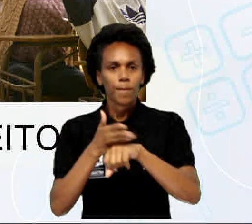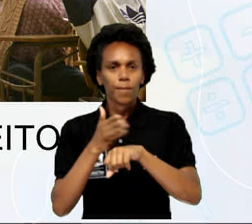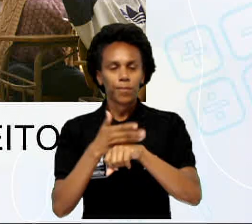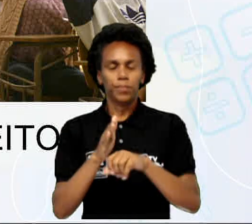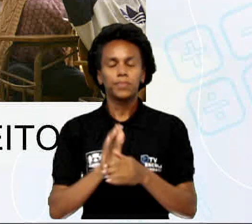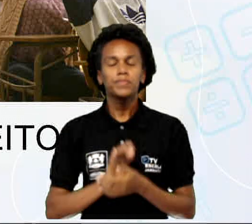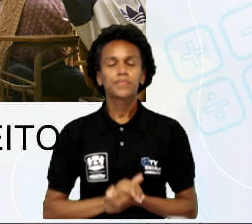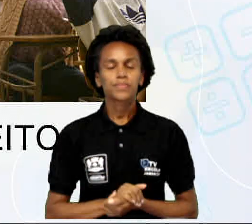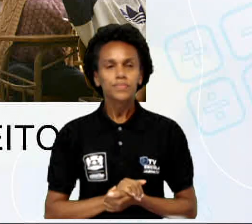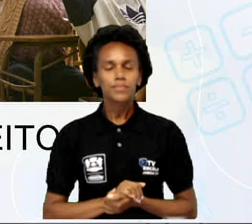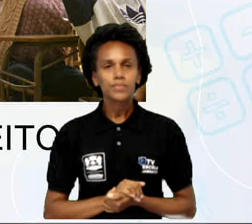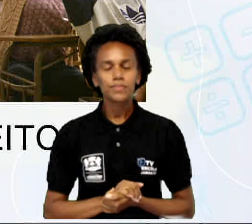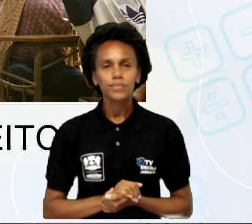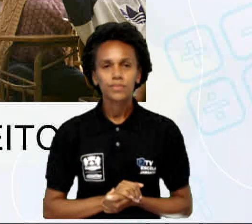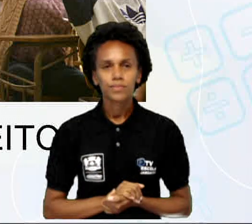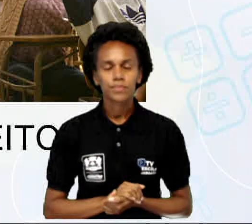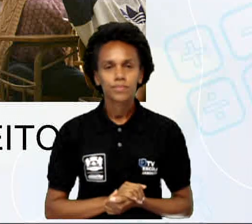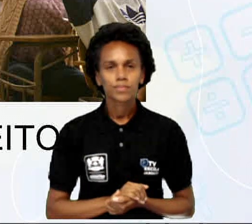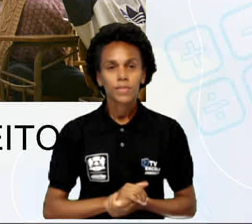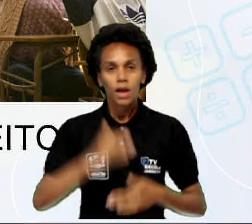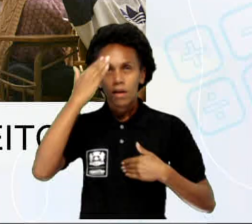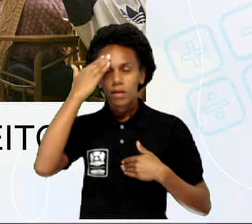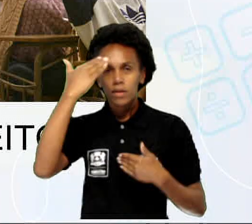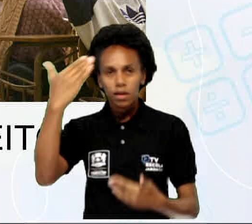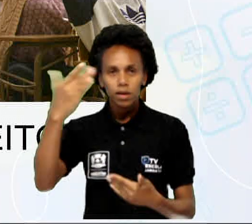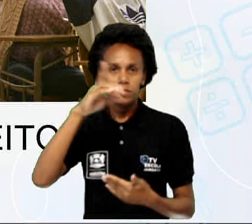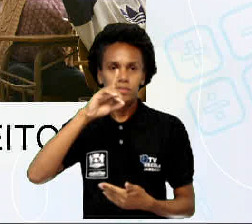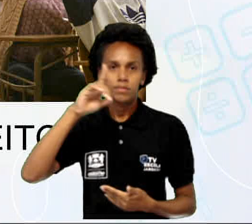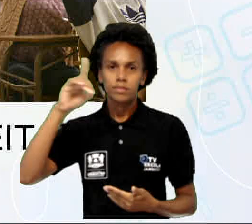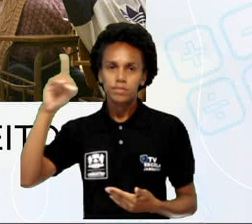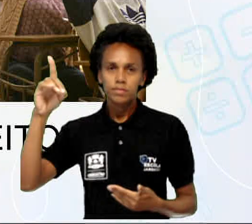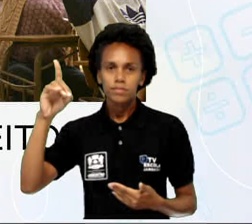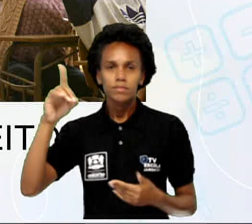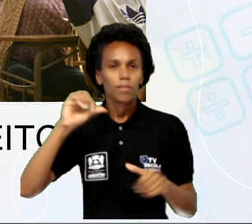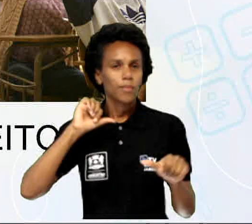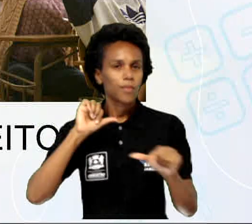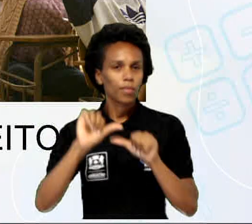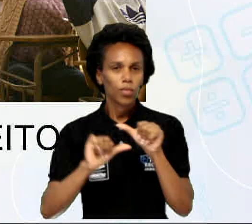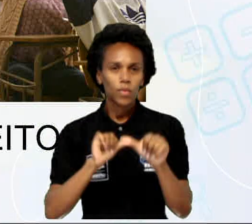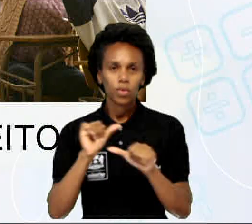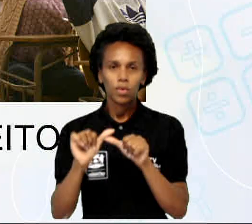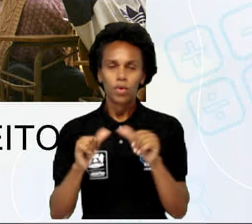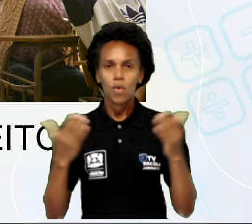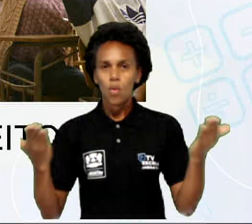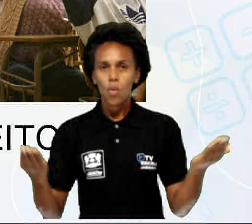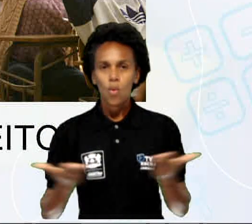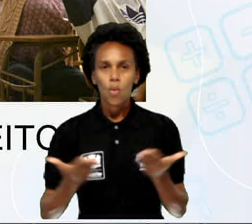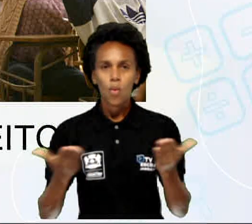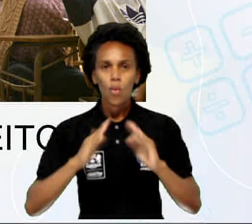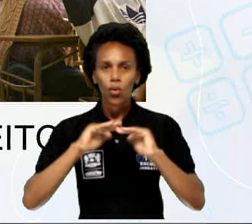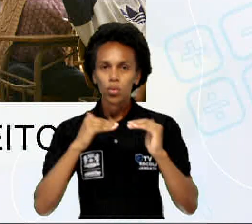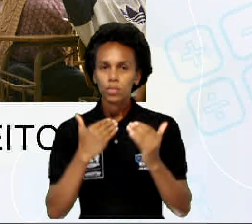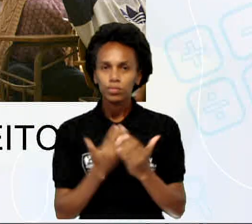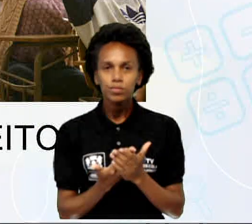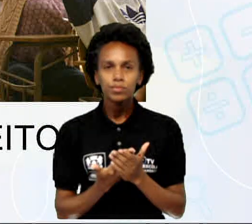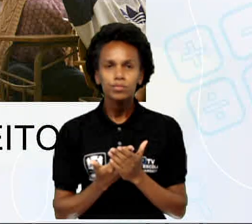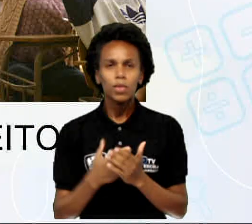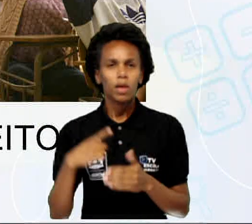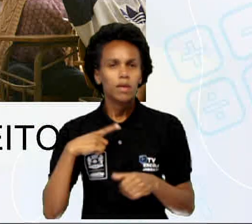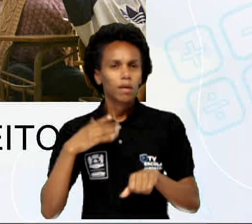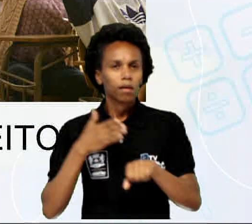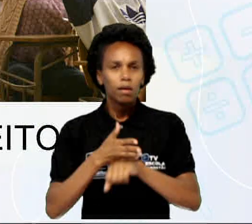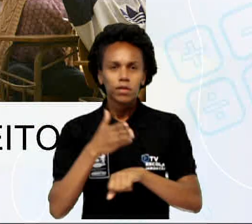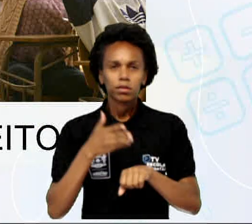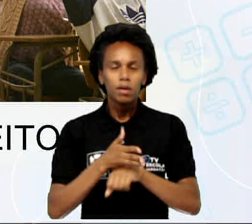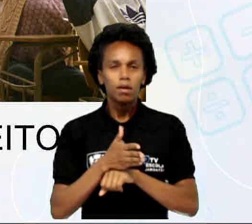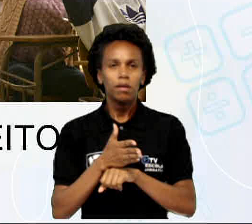mudou. Hoje a escola, ela tem acesso, ela dá acesso a todas as pessoas, independente de suas